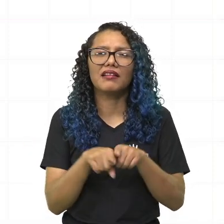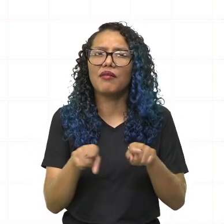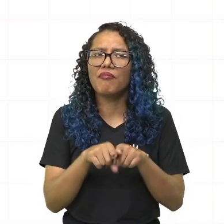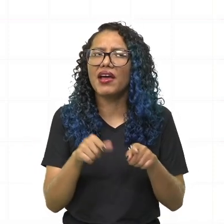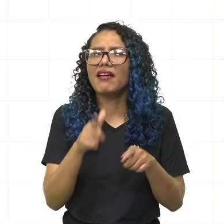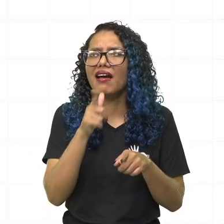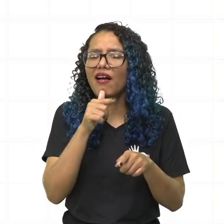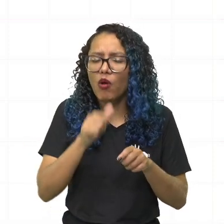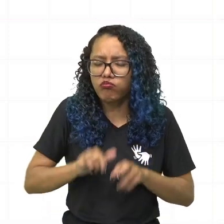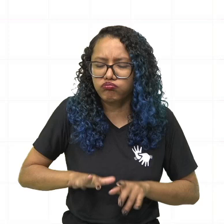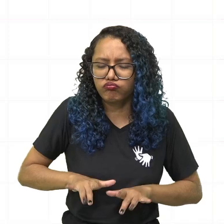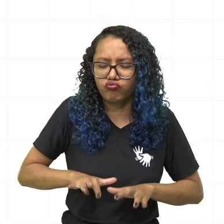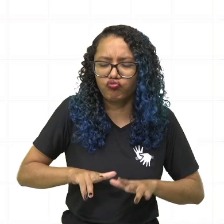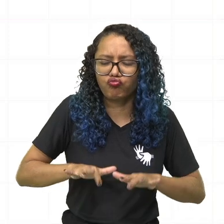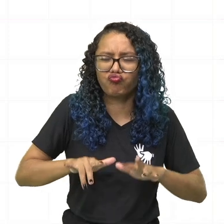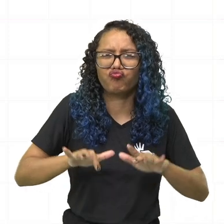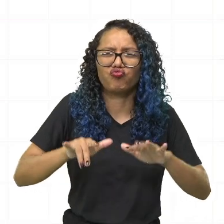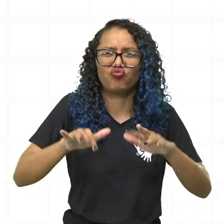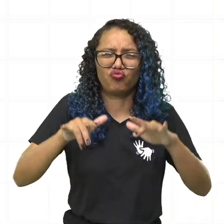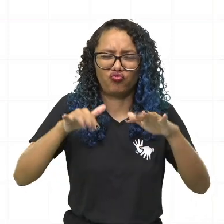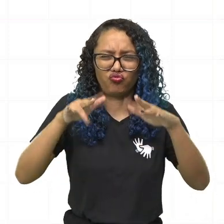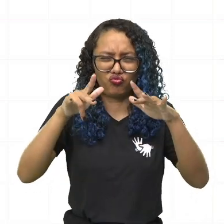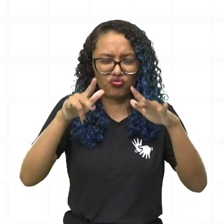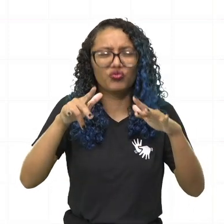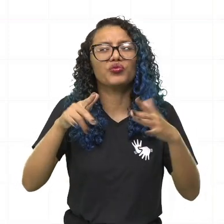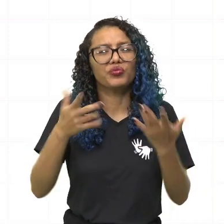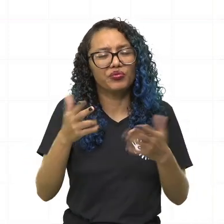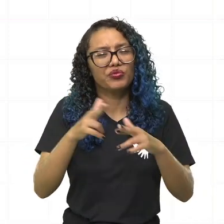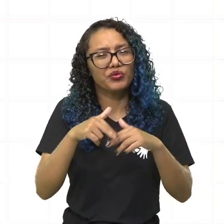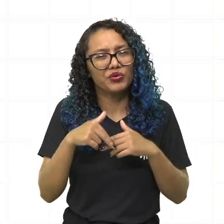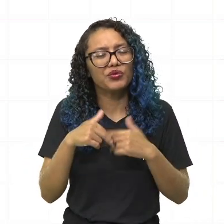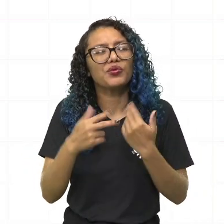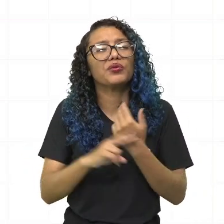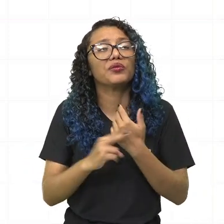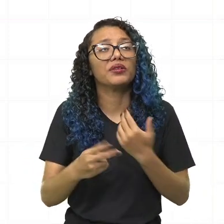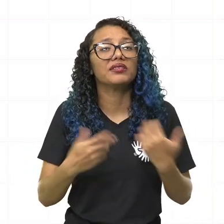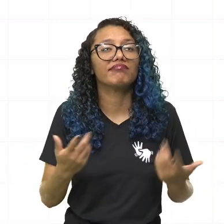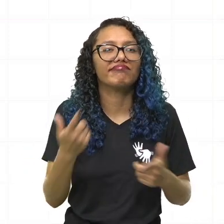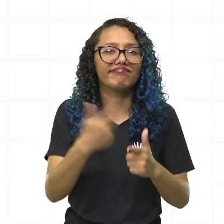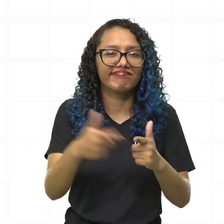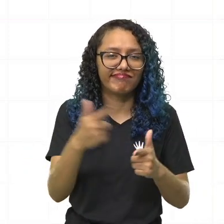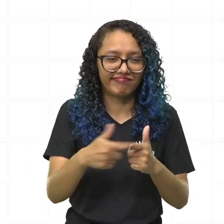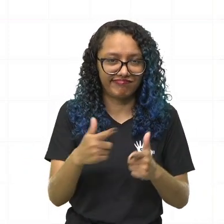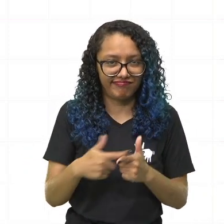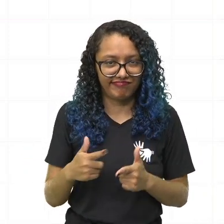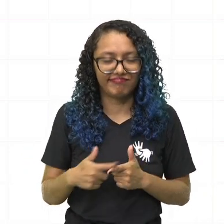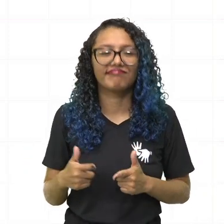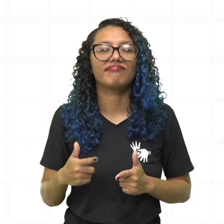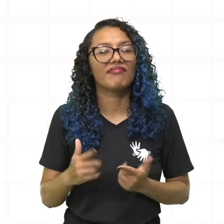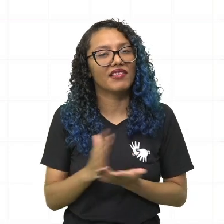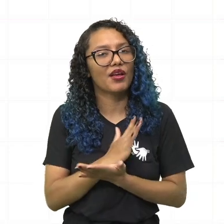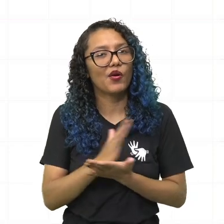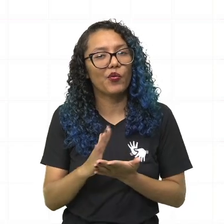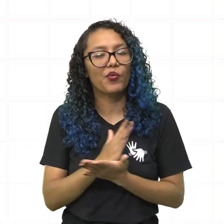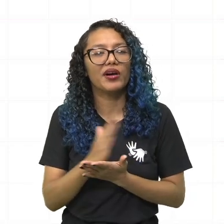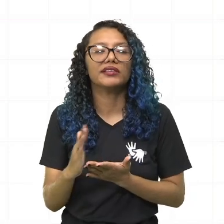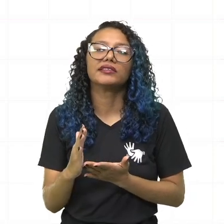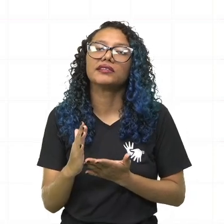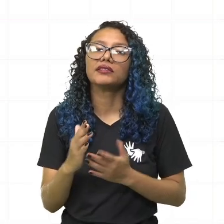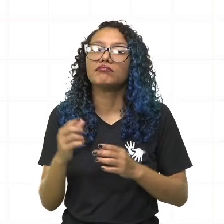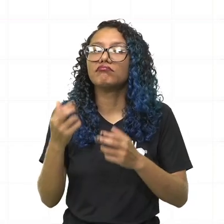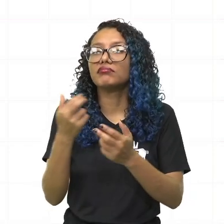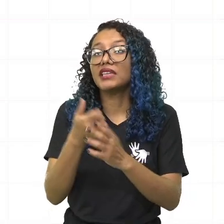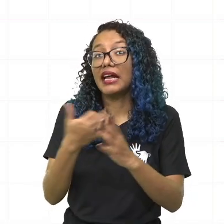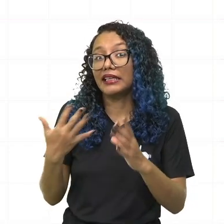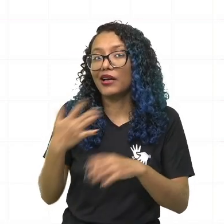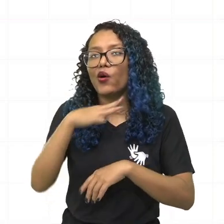né? E aí gera alguns problemas ali com relação a isso. Então essas são algumas desvantagens do